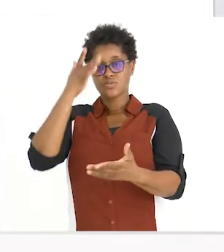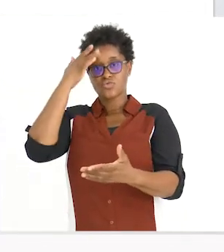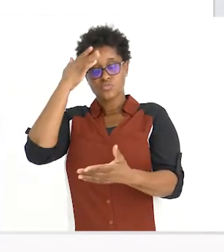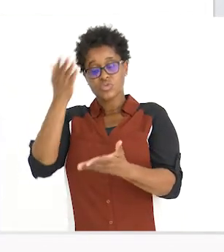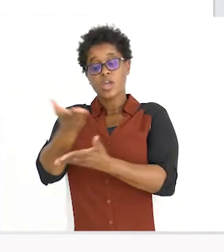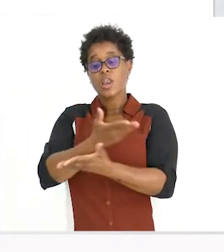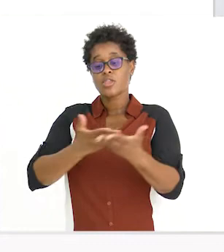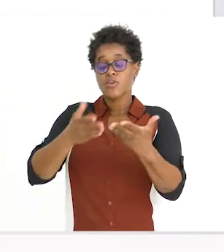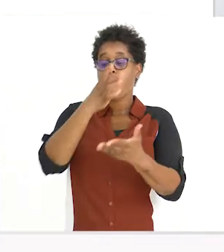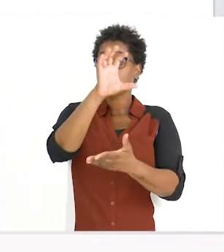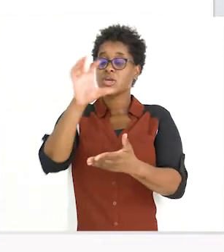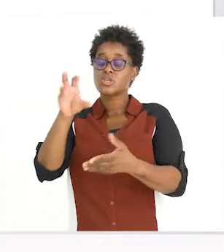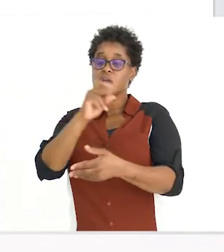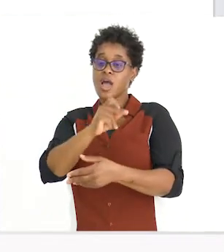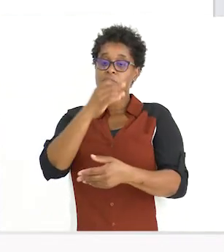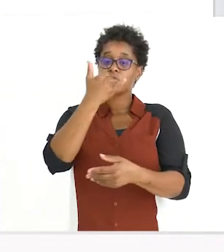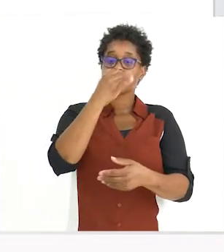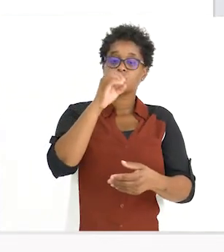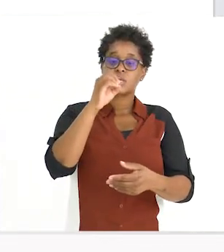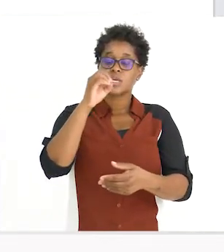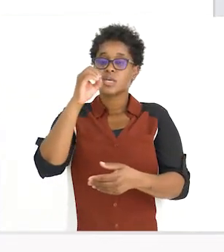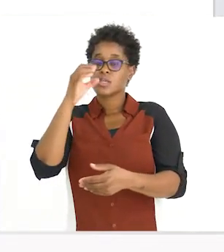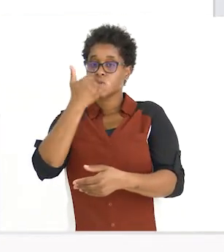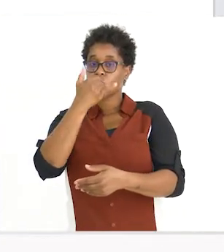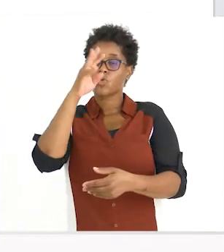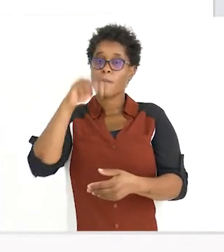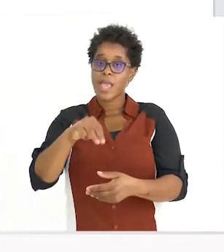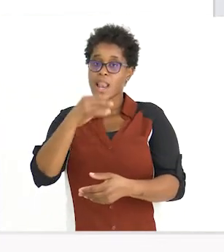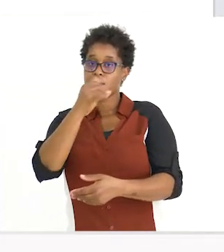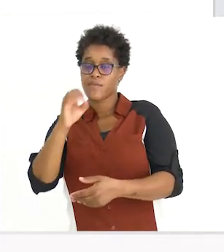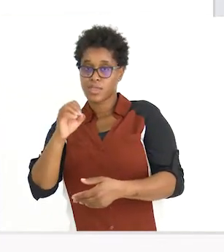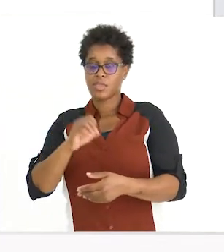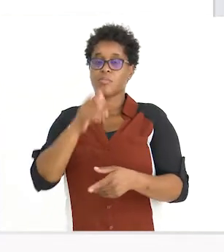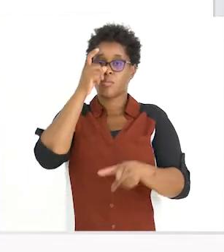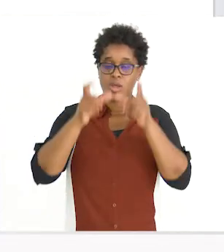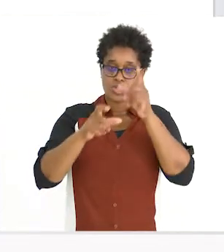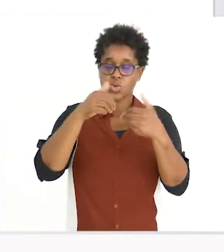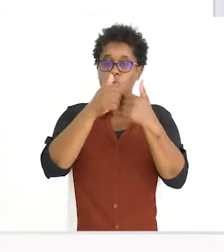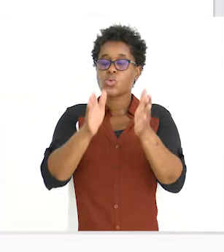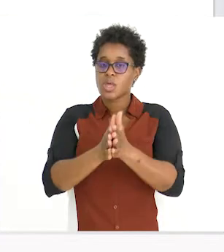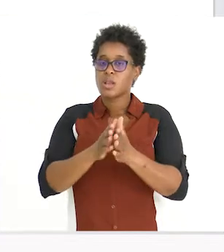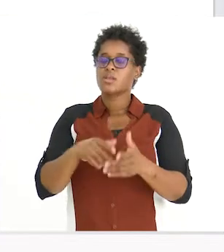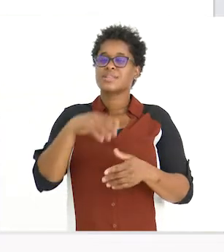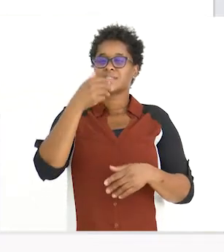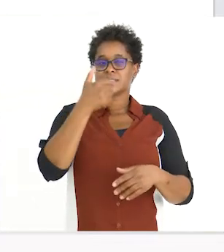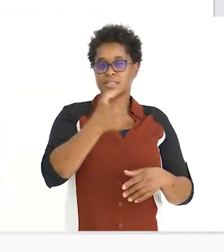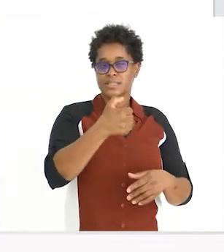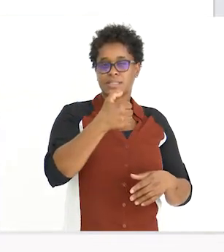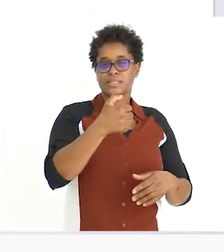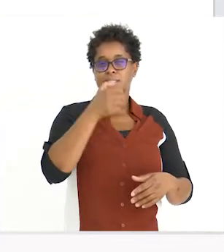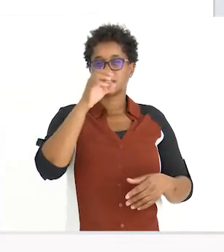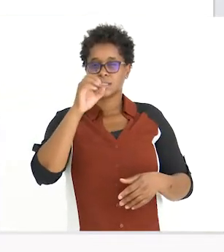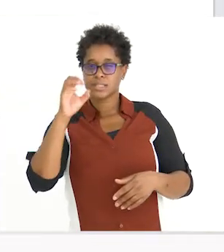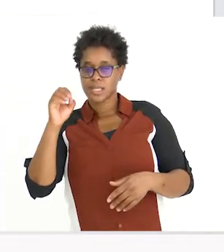relativos ao país A em 2020. População total e